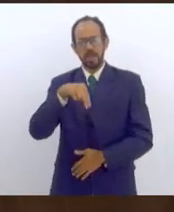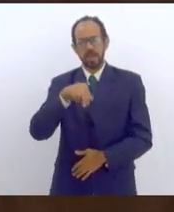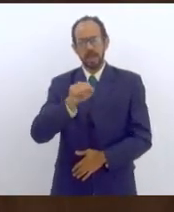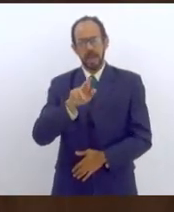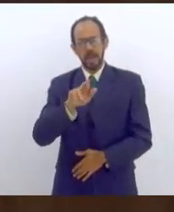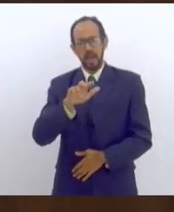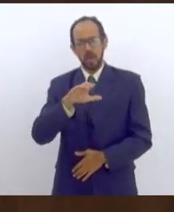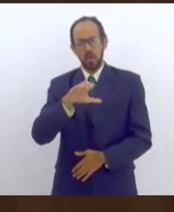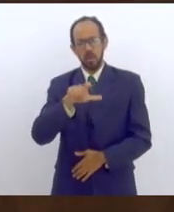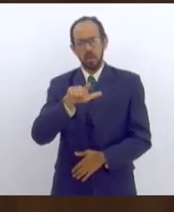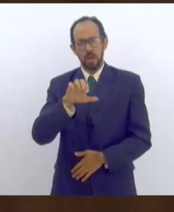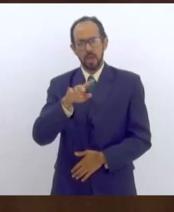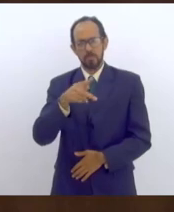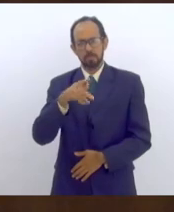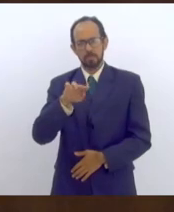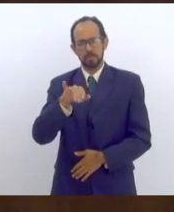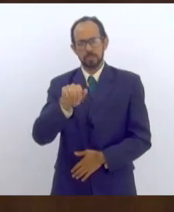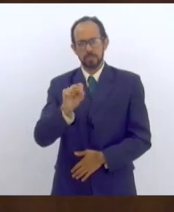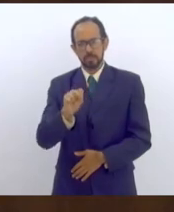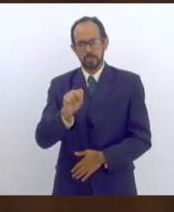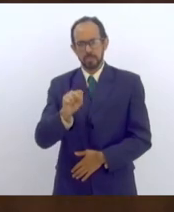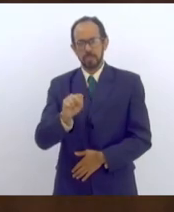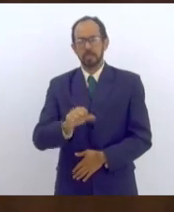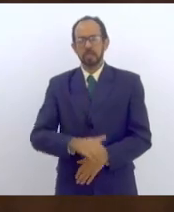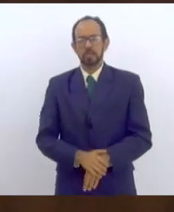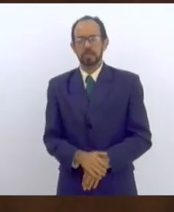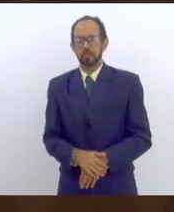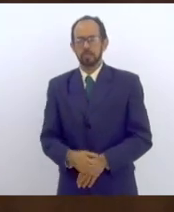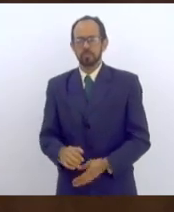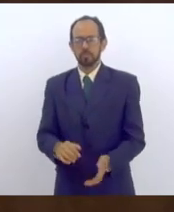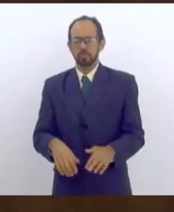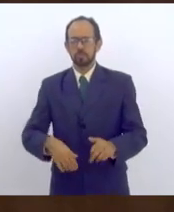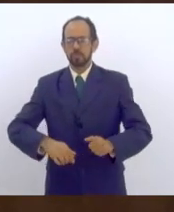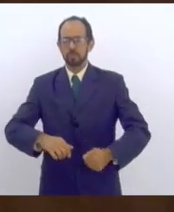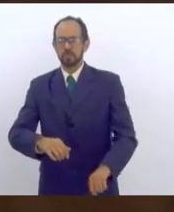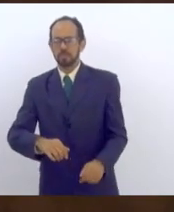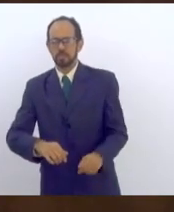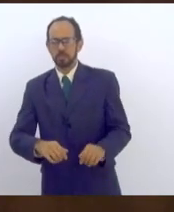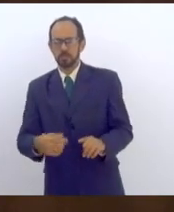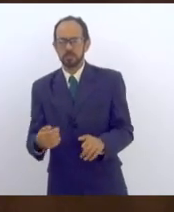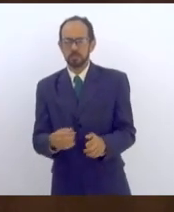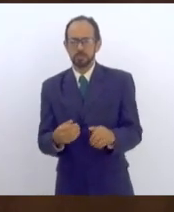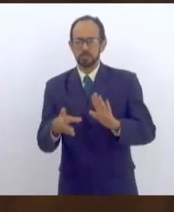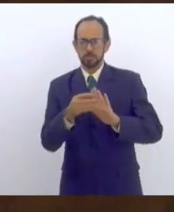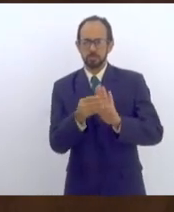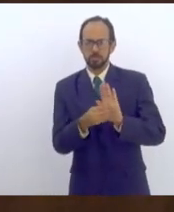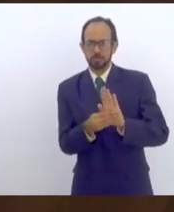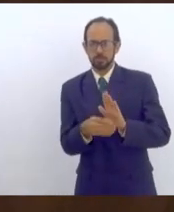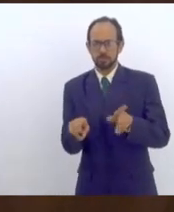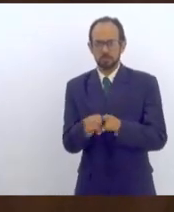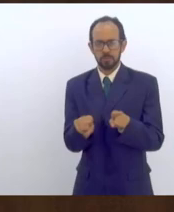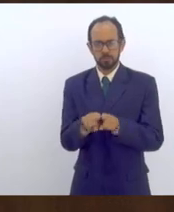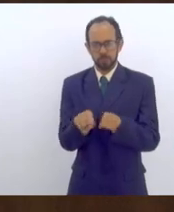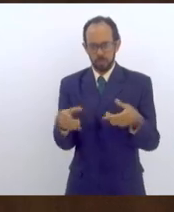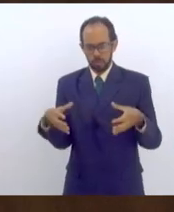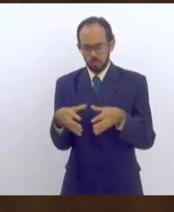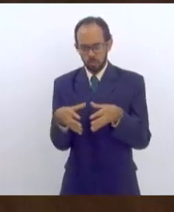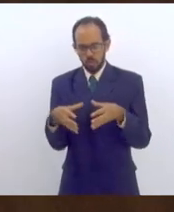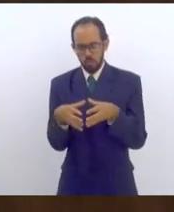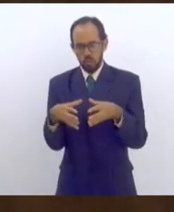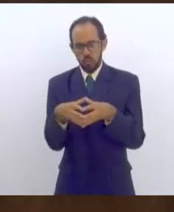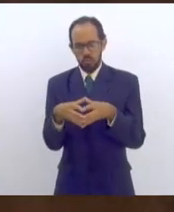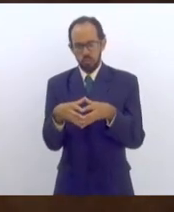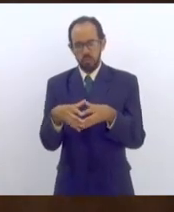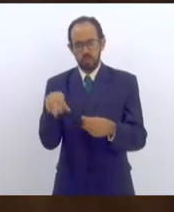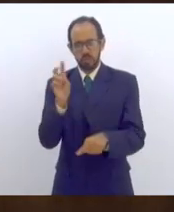a inclusão social das pessoas com doenças raras. Protocolei, inclusive, nesta casa, uma frente parlamentar